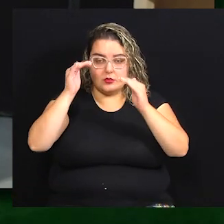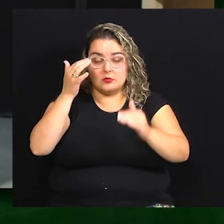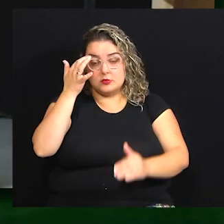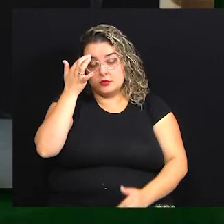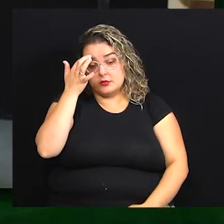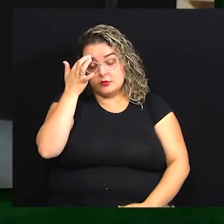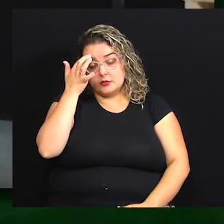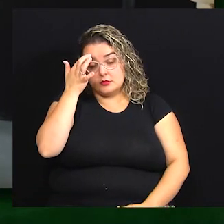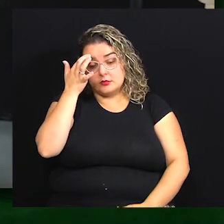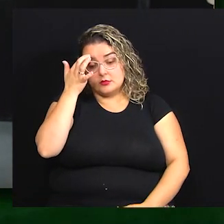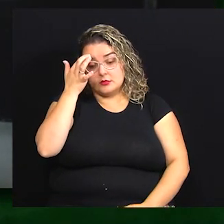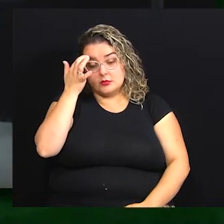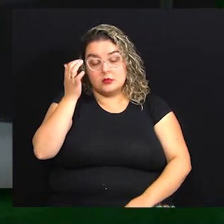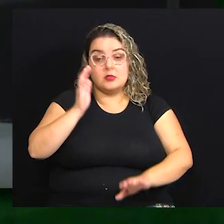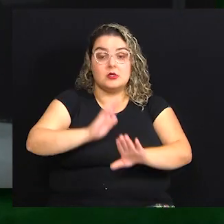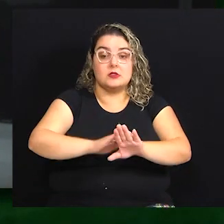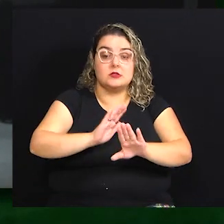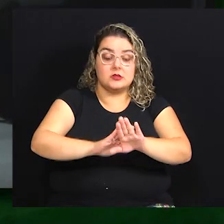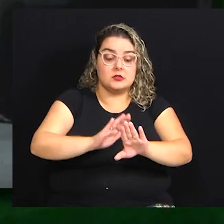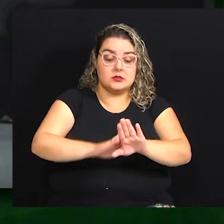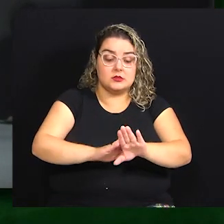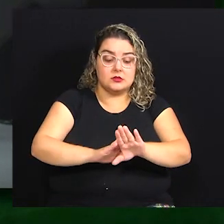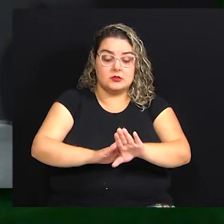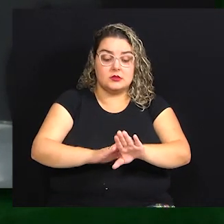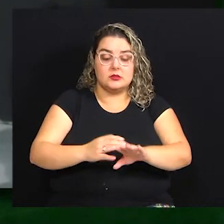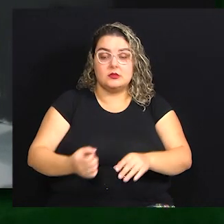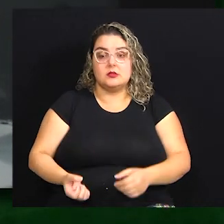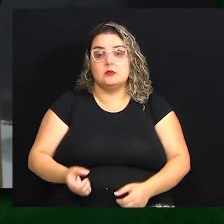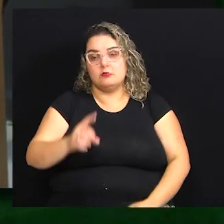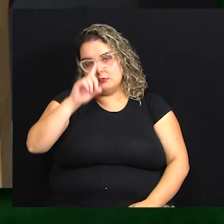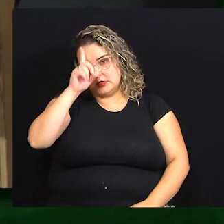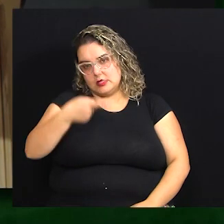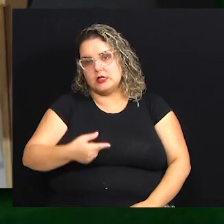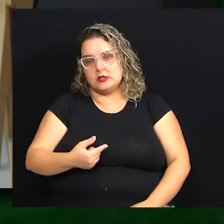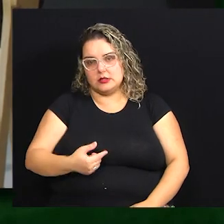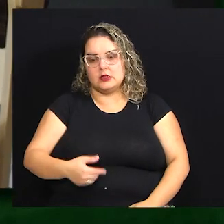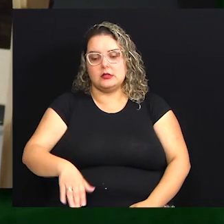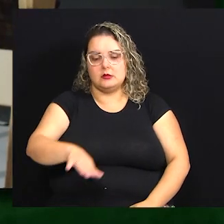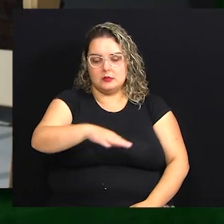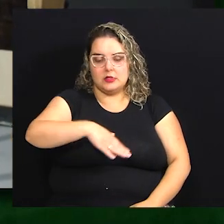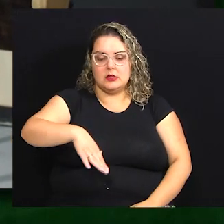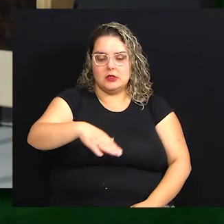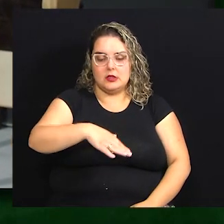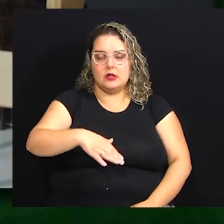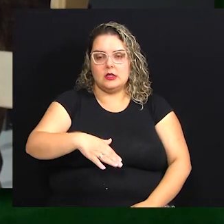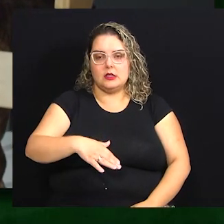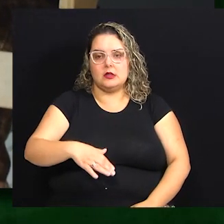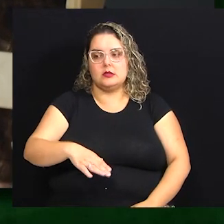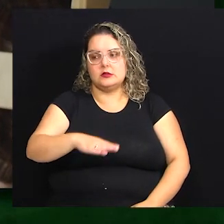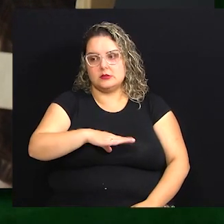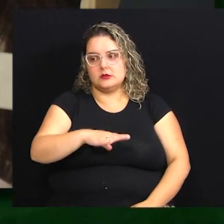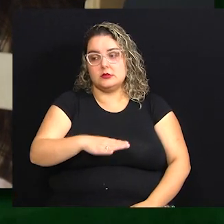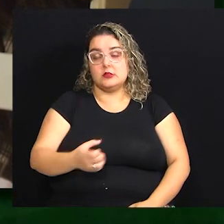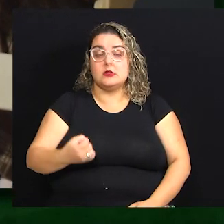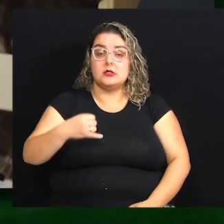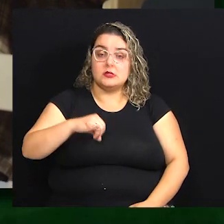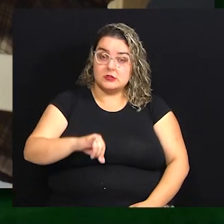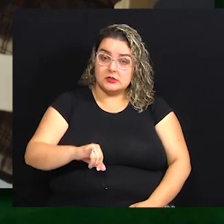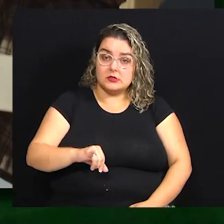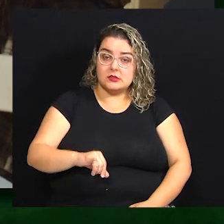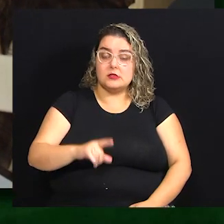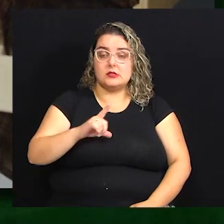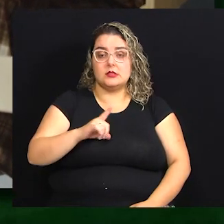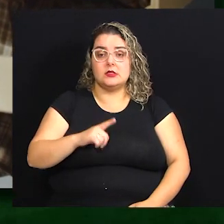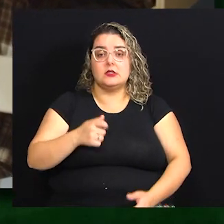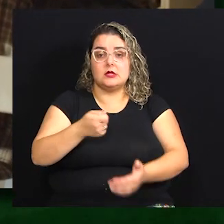obedeceremos as medidas determinadas pelas autoridades municipais. Então, se alguma cidade a exigência de